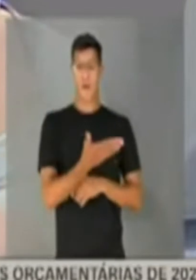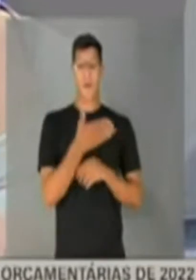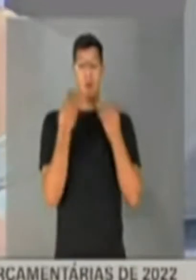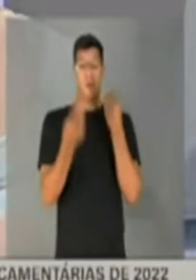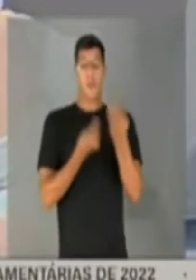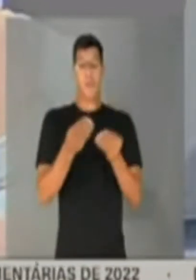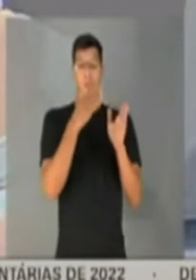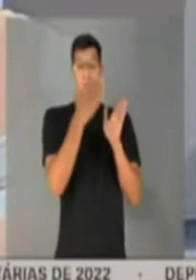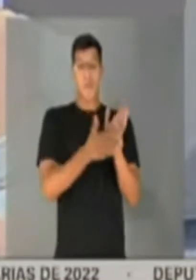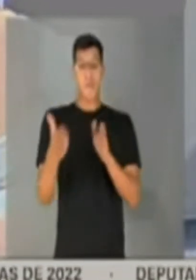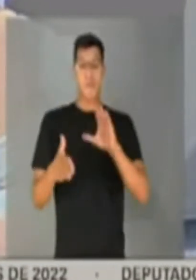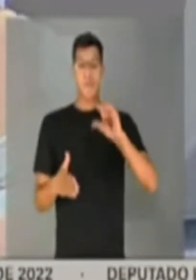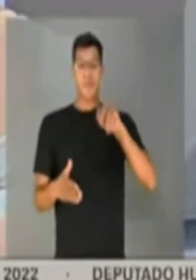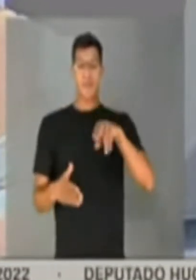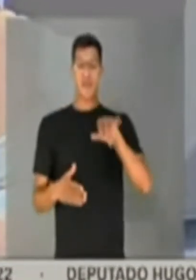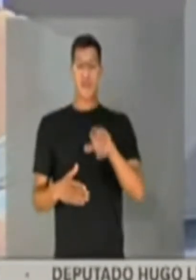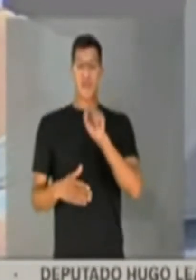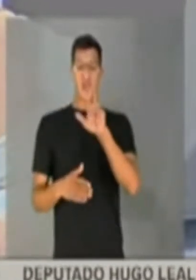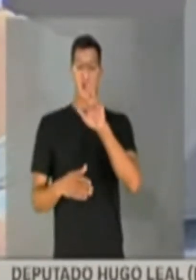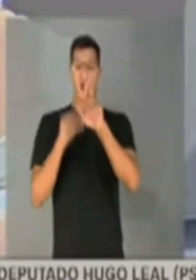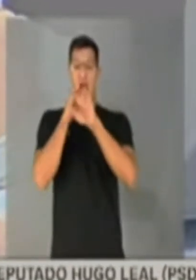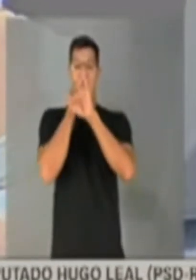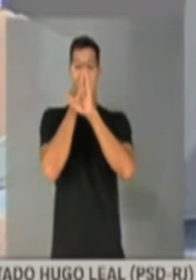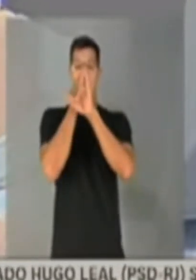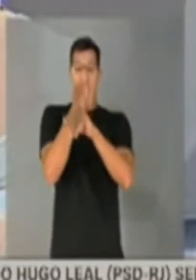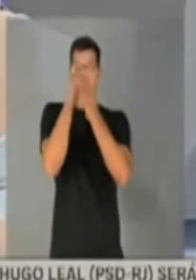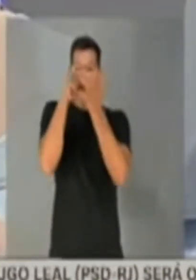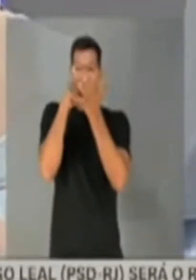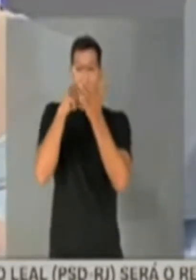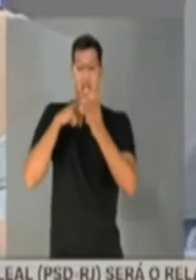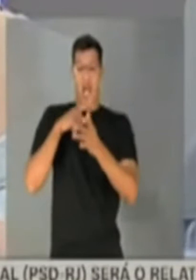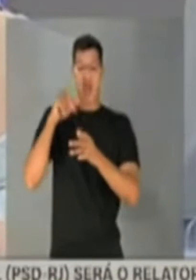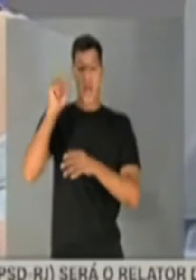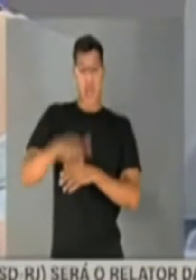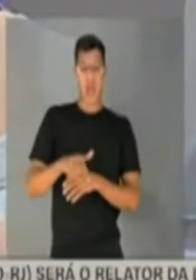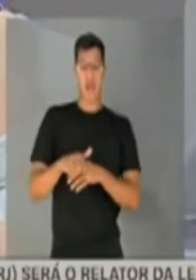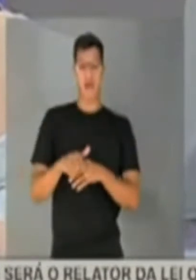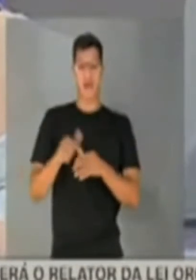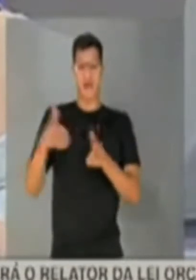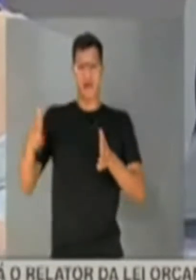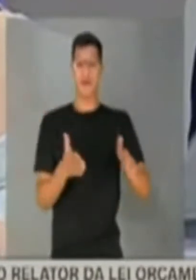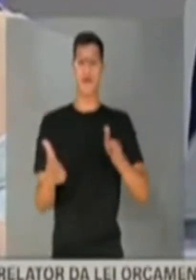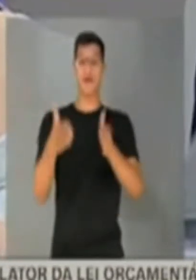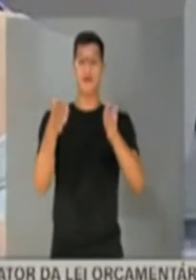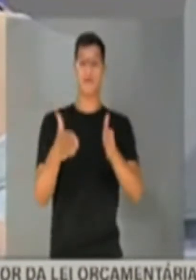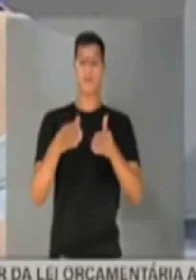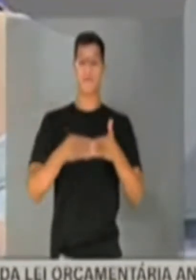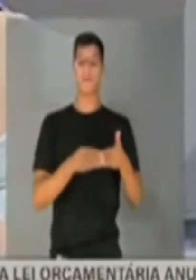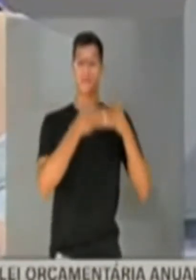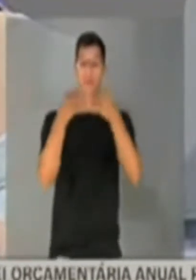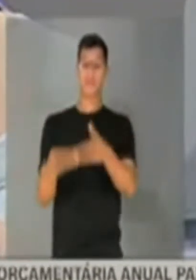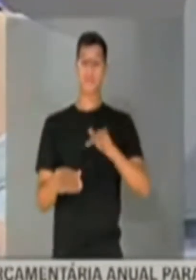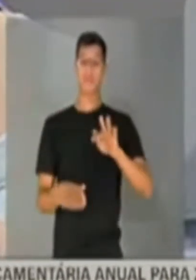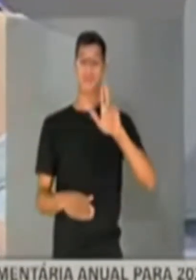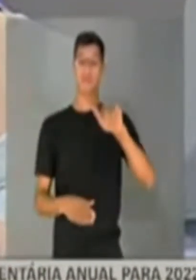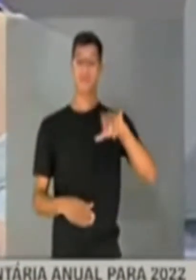seria o procedimento à Conjure, a Conjure disse que, de fato, a tomada de contas especial era o caminho, foi encaminhado ao Fundo